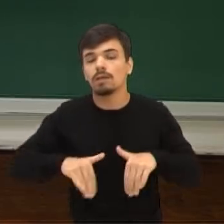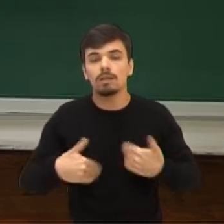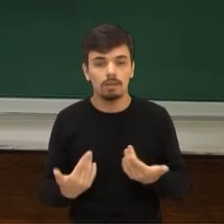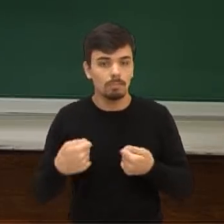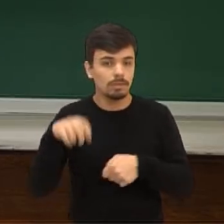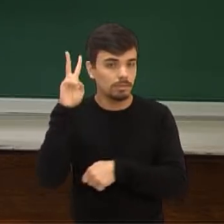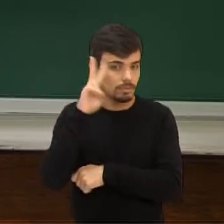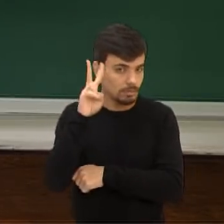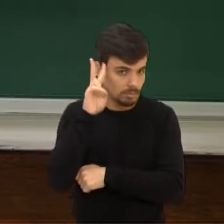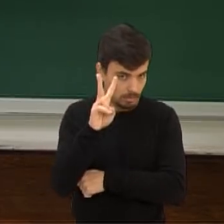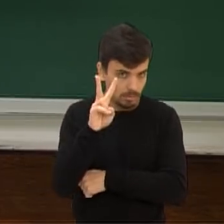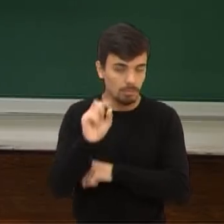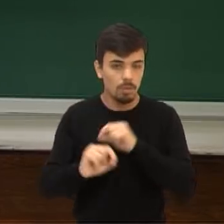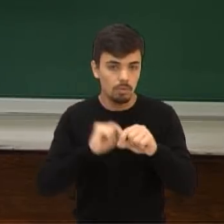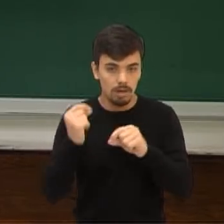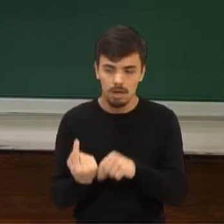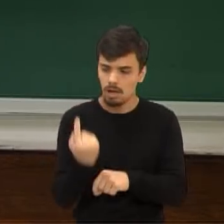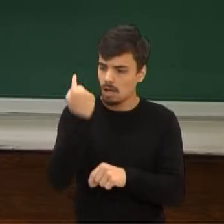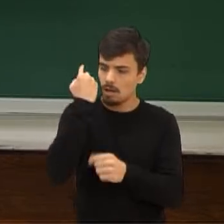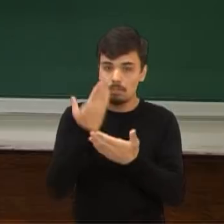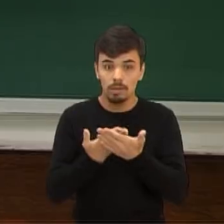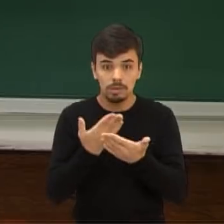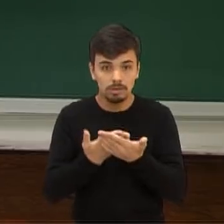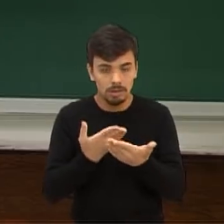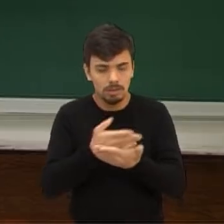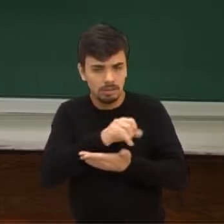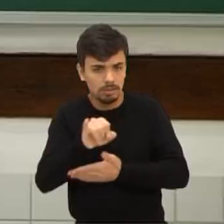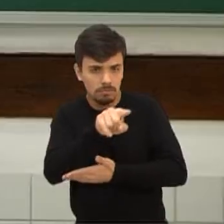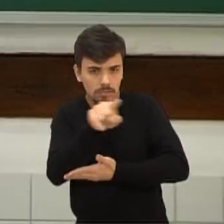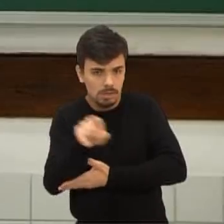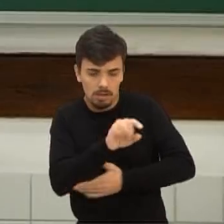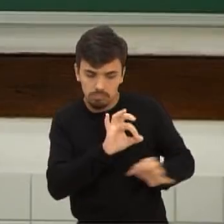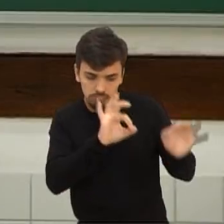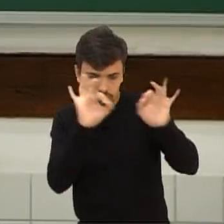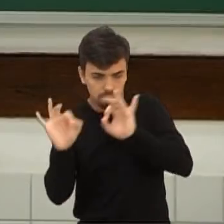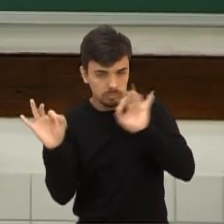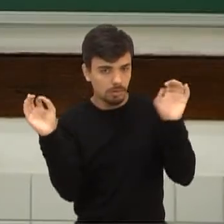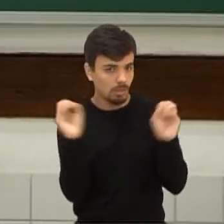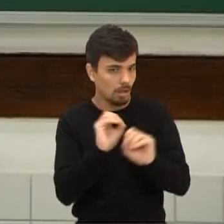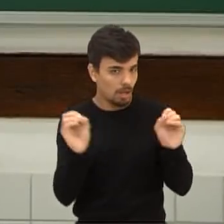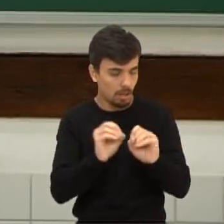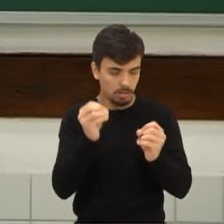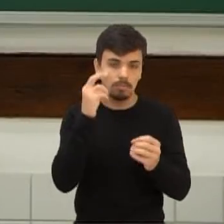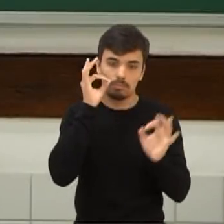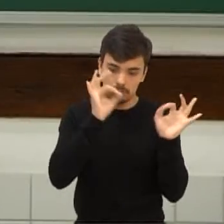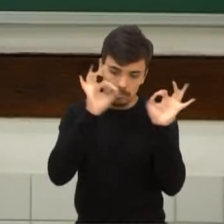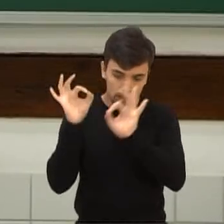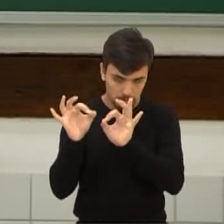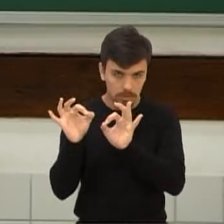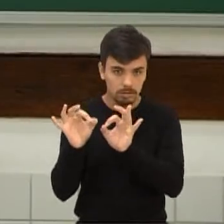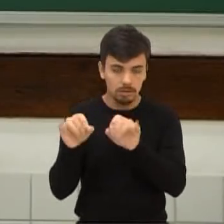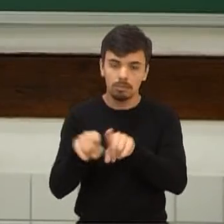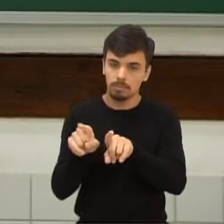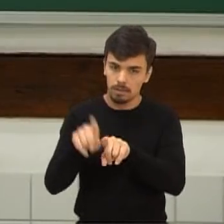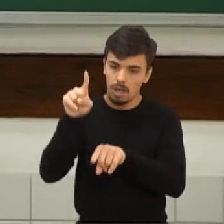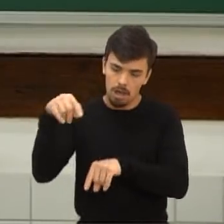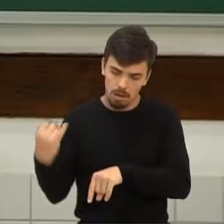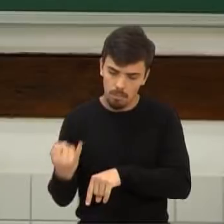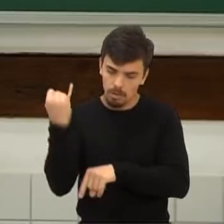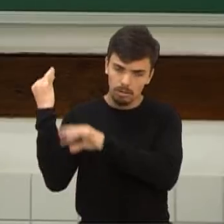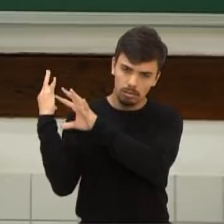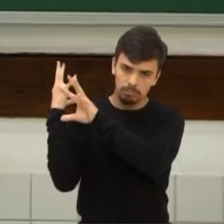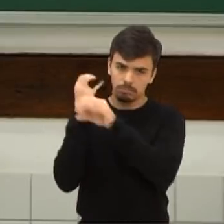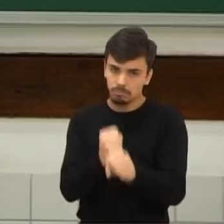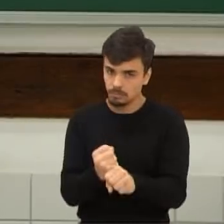que lembrar da aula passada. Se você não assistiu, assista a aula. É muito importante estar